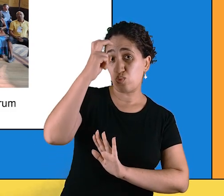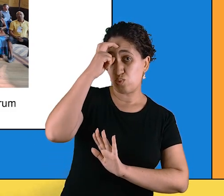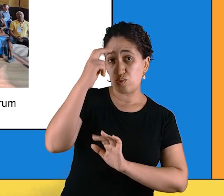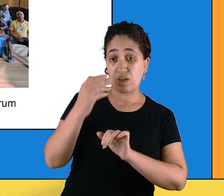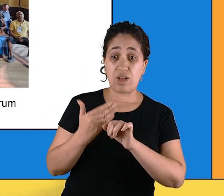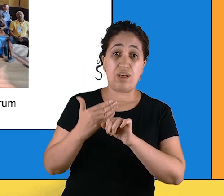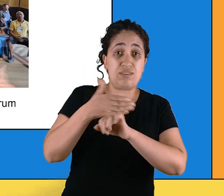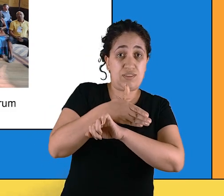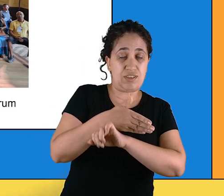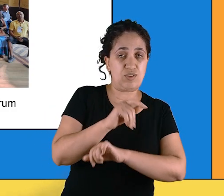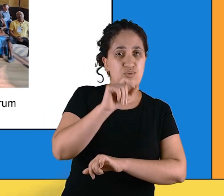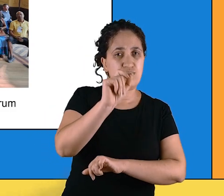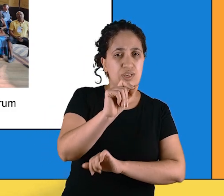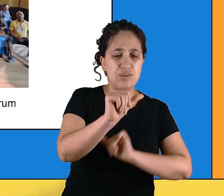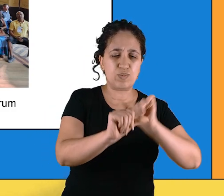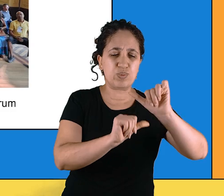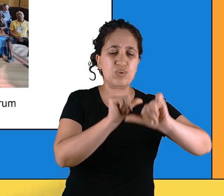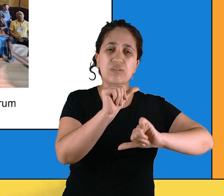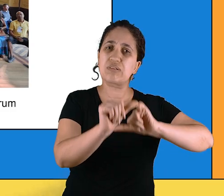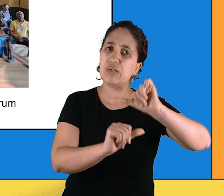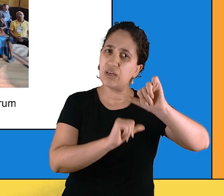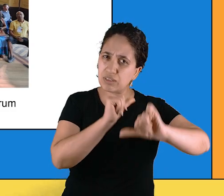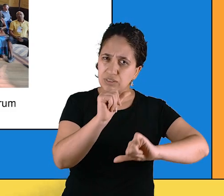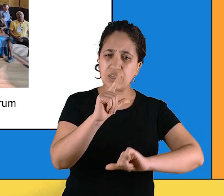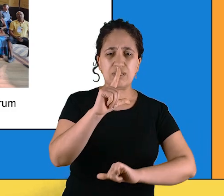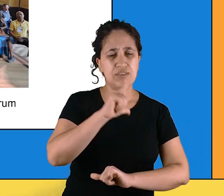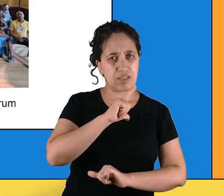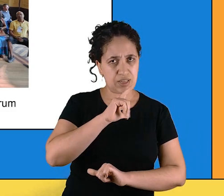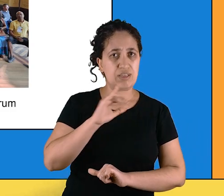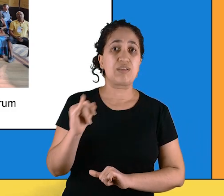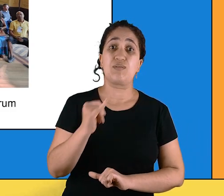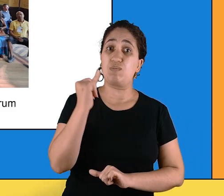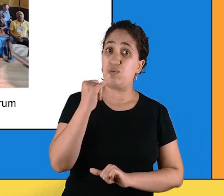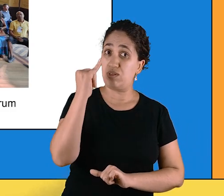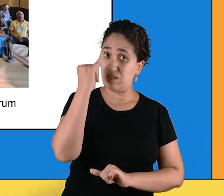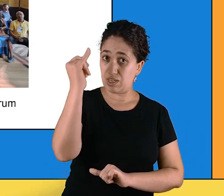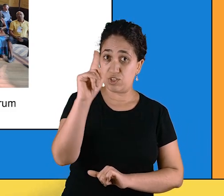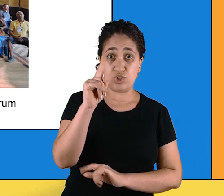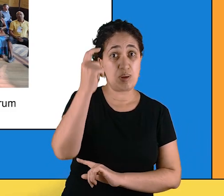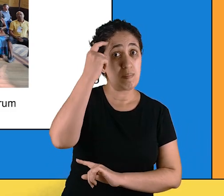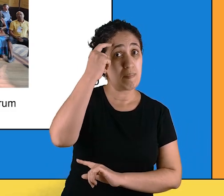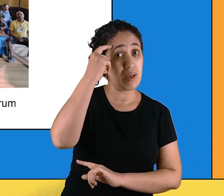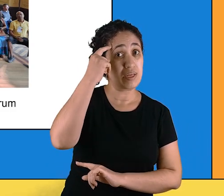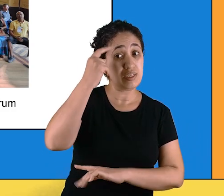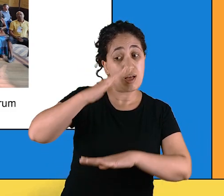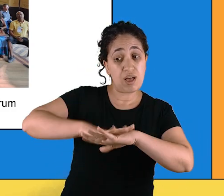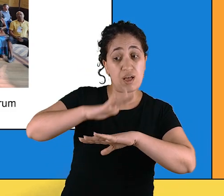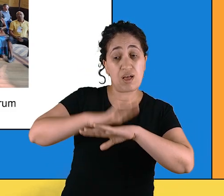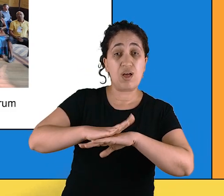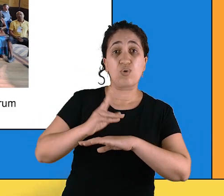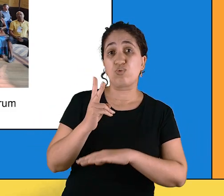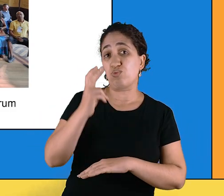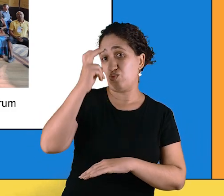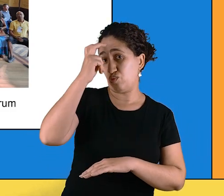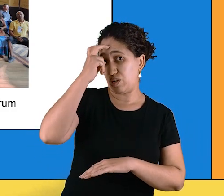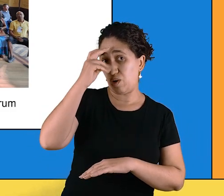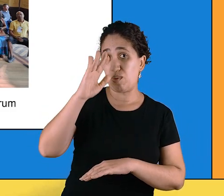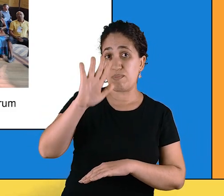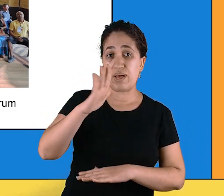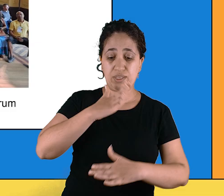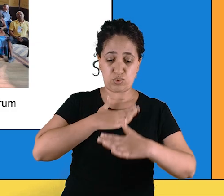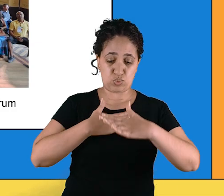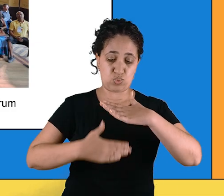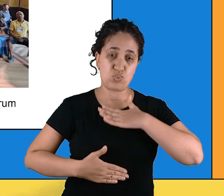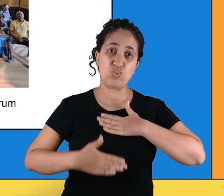cultura do acesso, que é uma mudança importante também nesse cenário. Né? Então, a gente pensar na construção cultural a partir